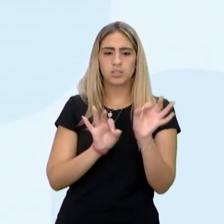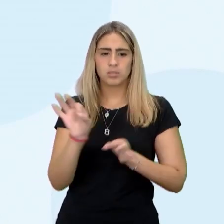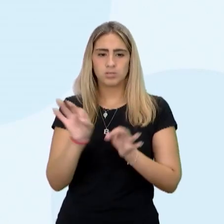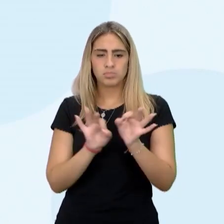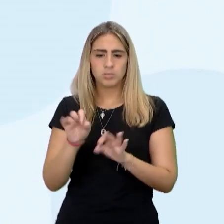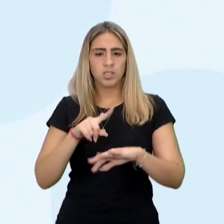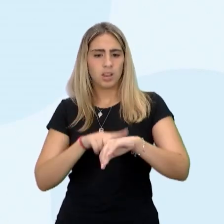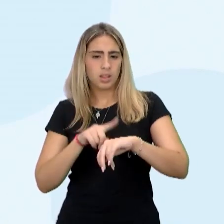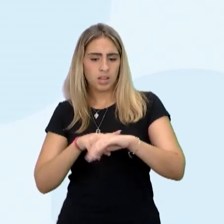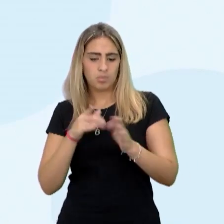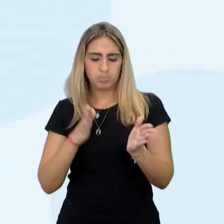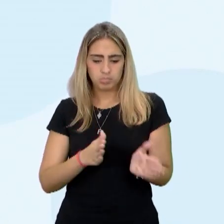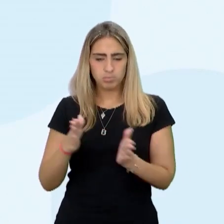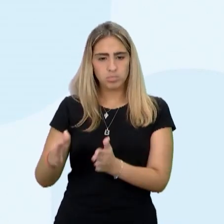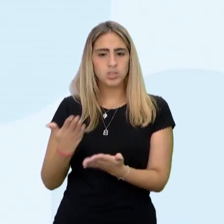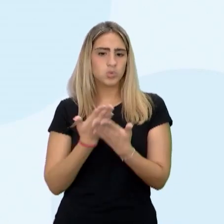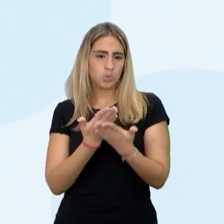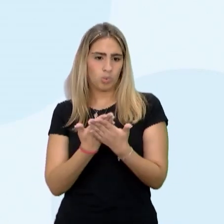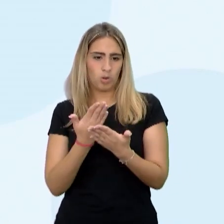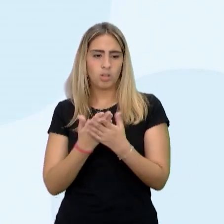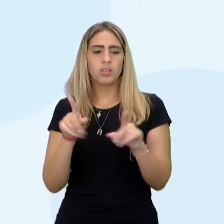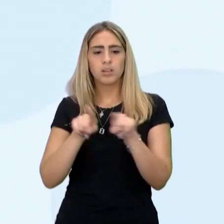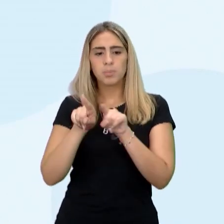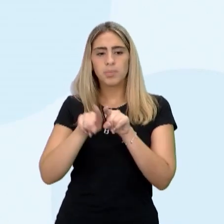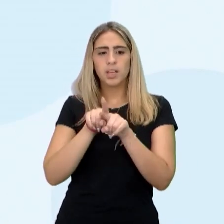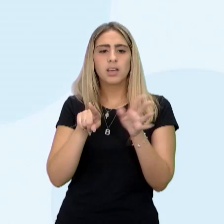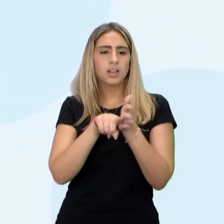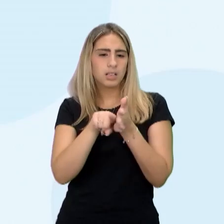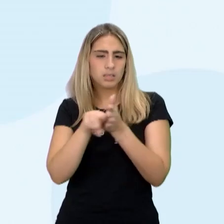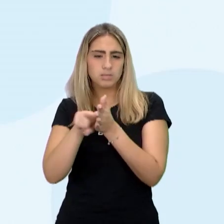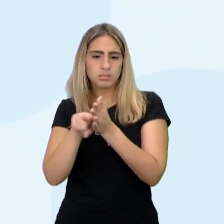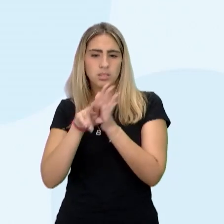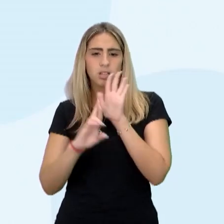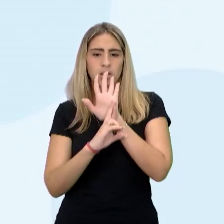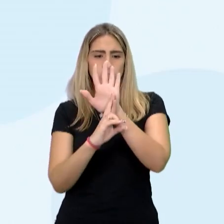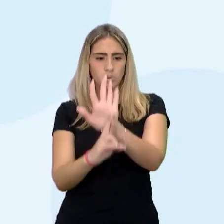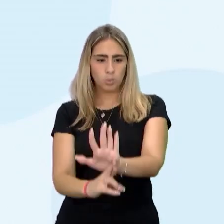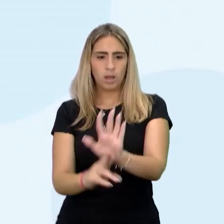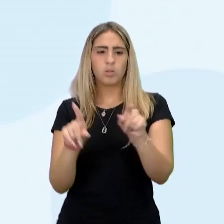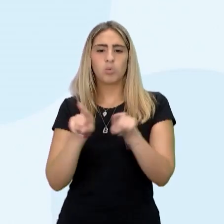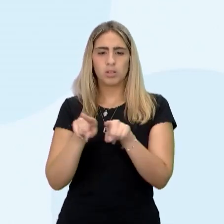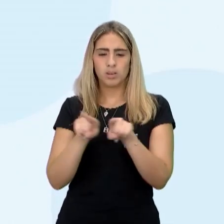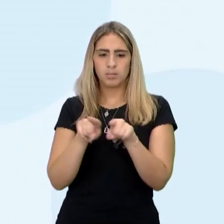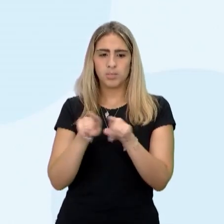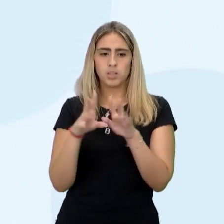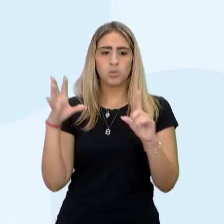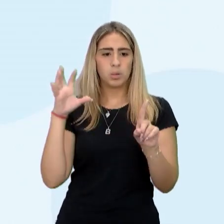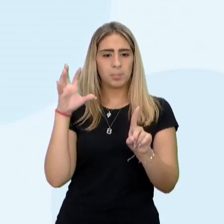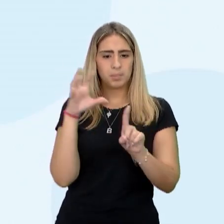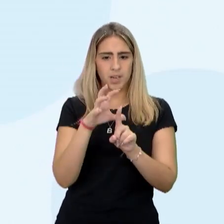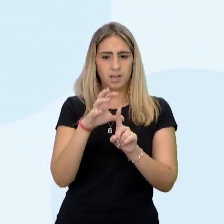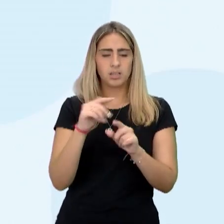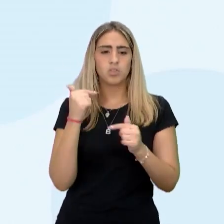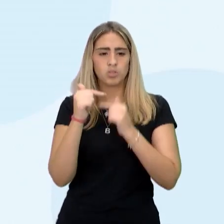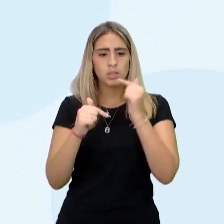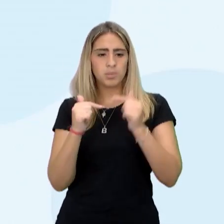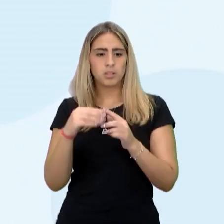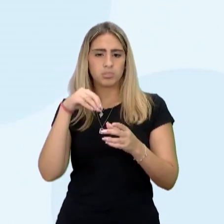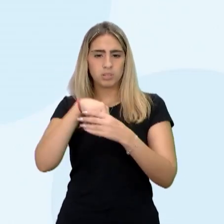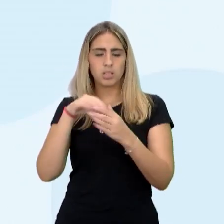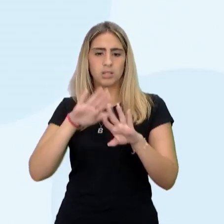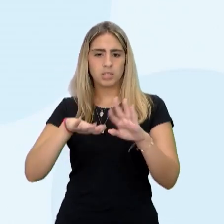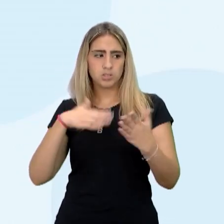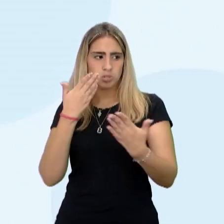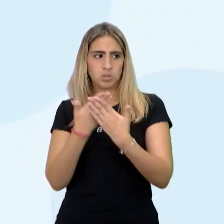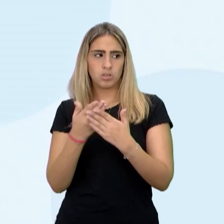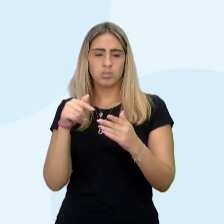e espaços da escola e analisar o resultado, né, os impactos, enfim, do funcionamento da escola nas reuniões